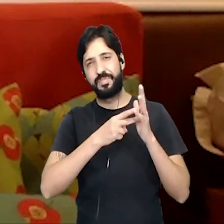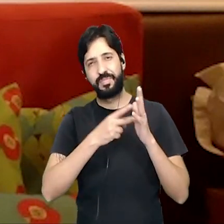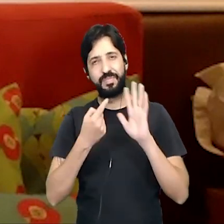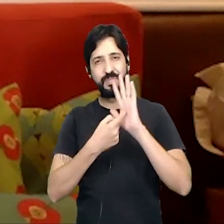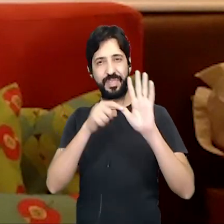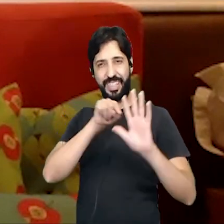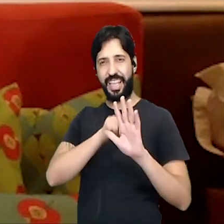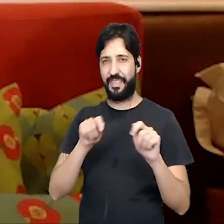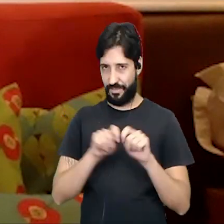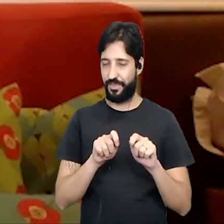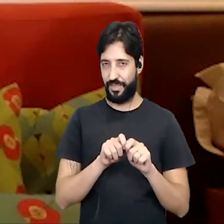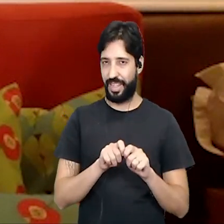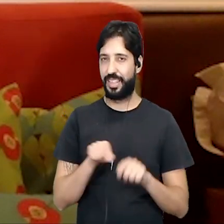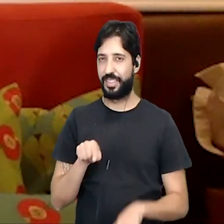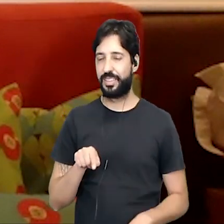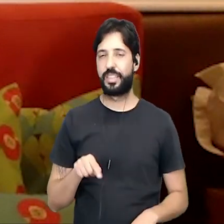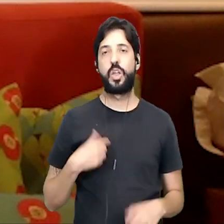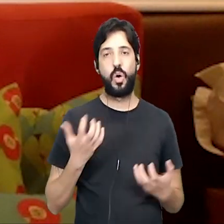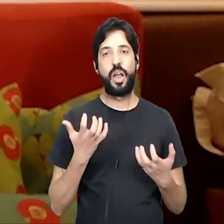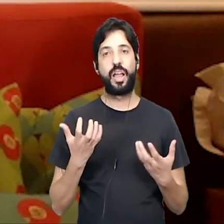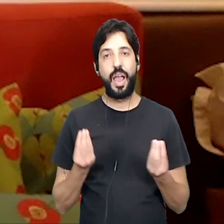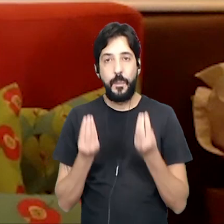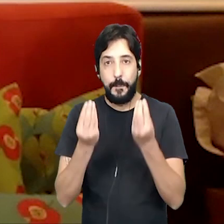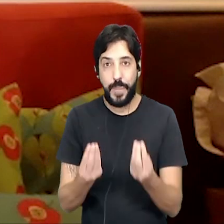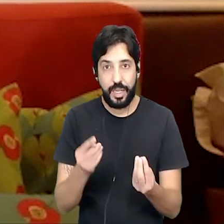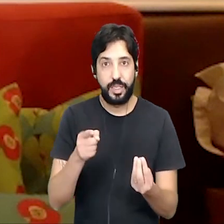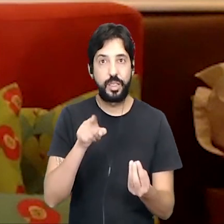sobre o céu muito interessante. Eu queria